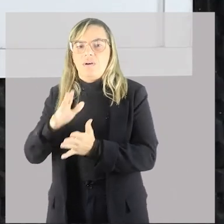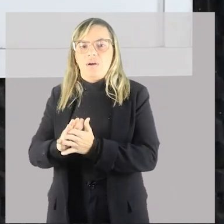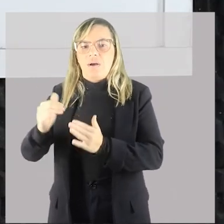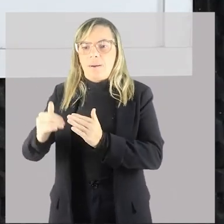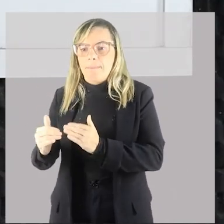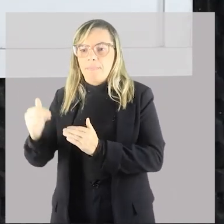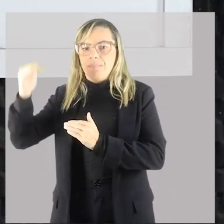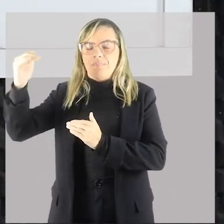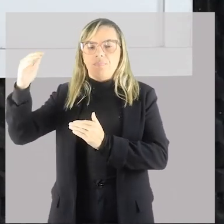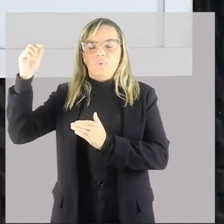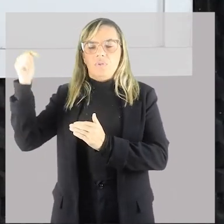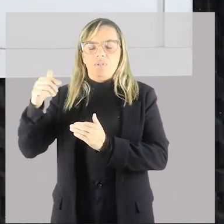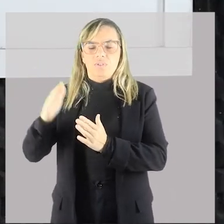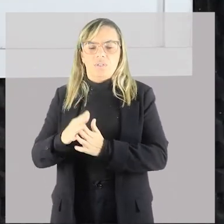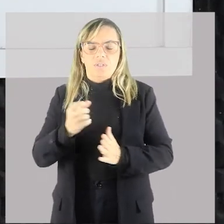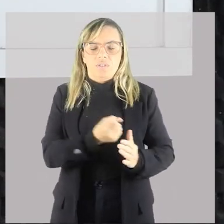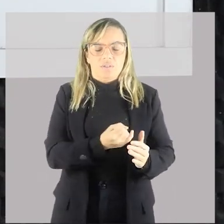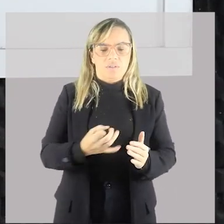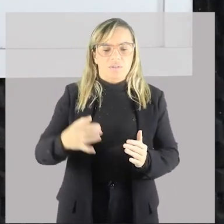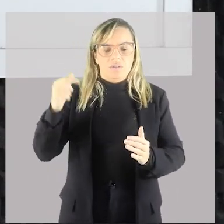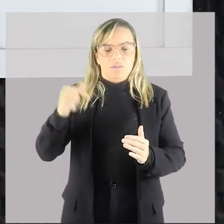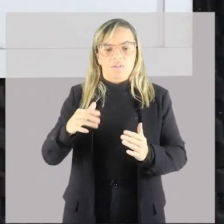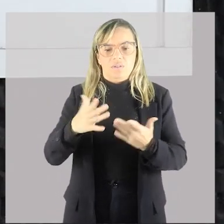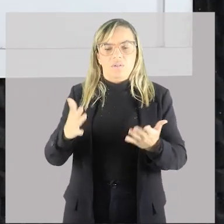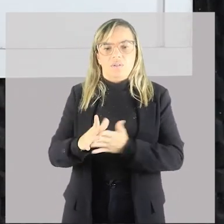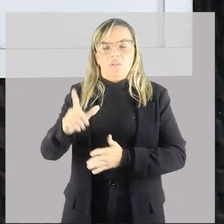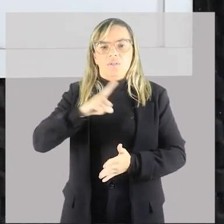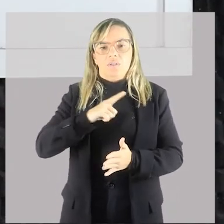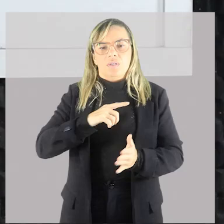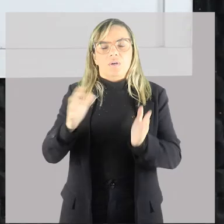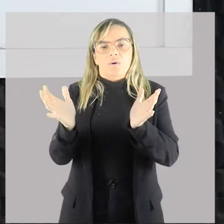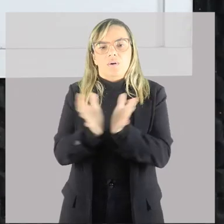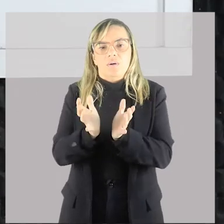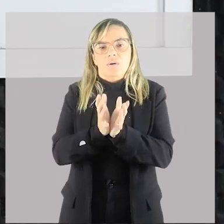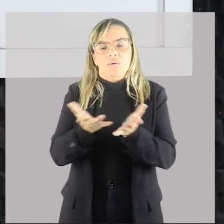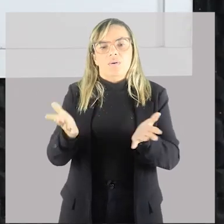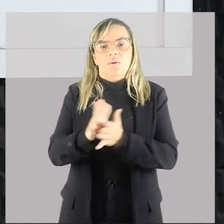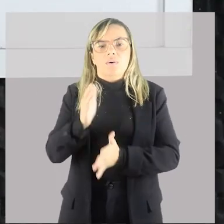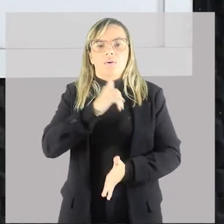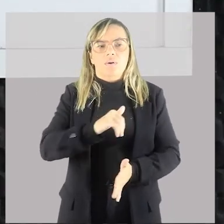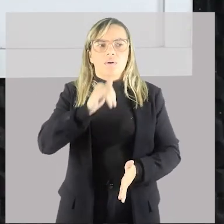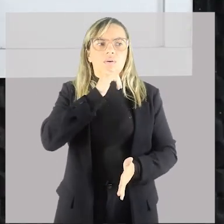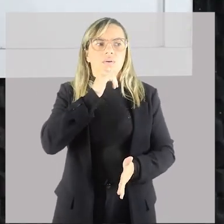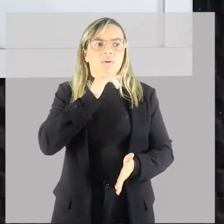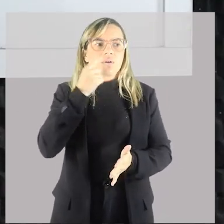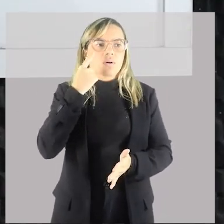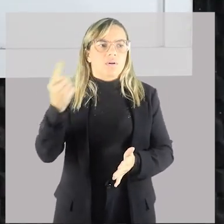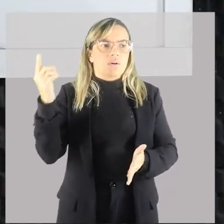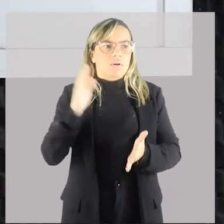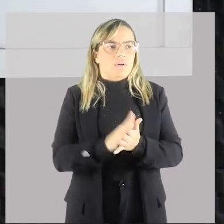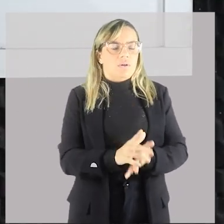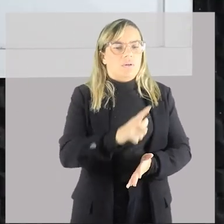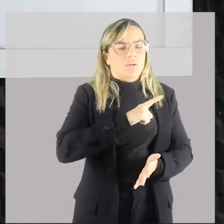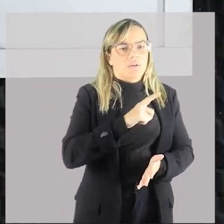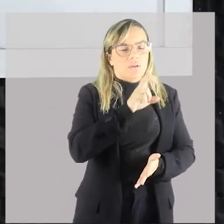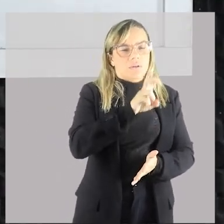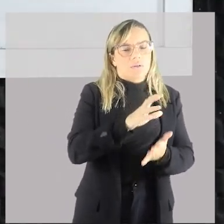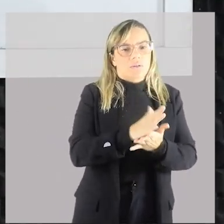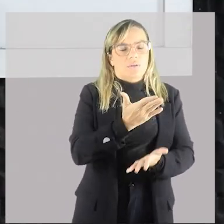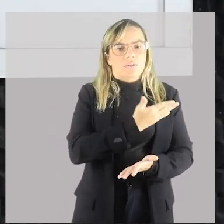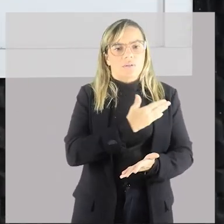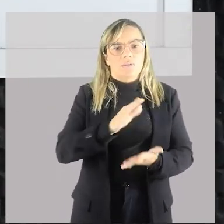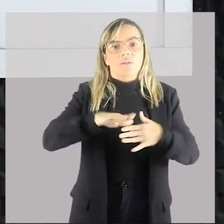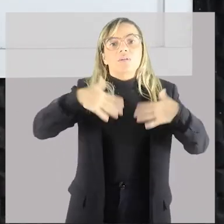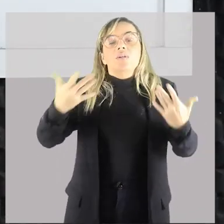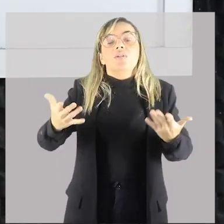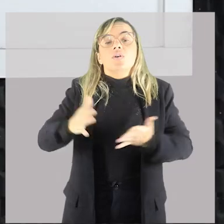maior do que a quantidade de elementos que tem um grupo. Por exemplo, nessa aqui que eu tenho 5 amigos, se eu tiver apenas